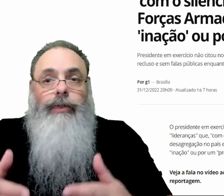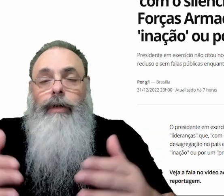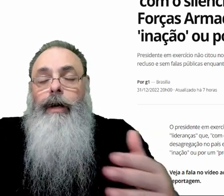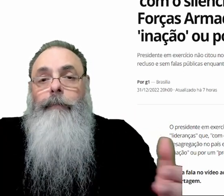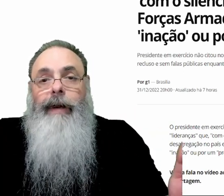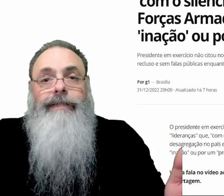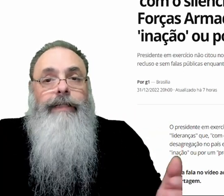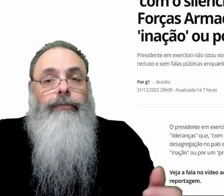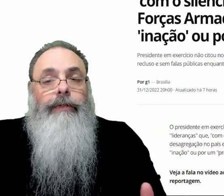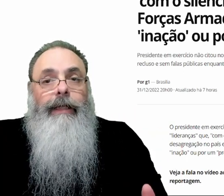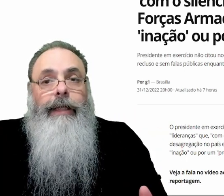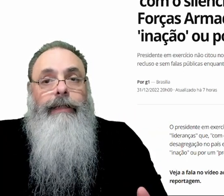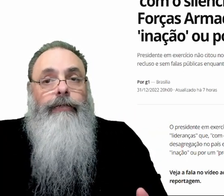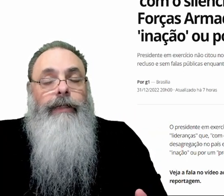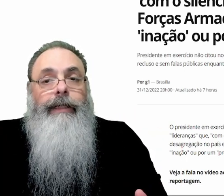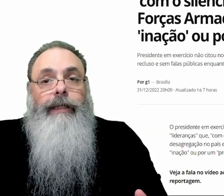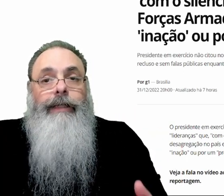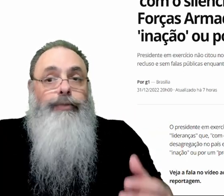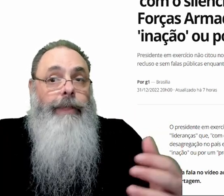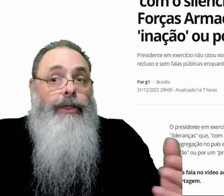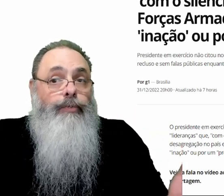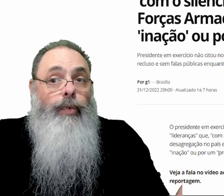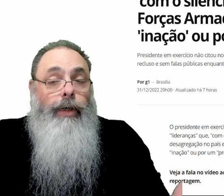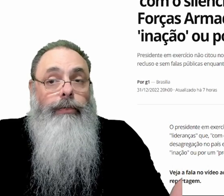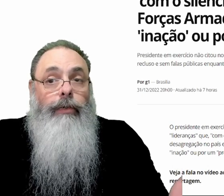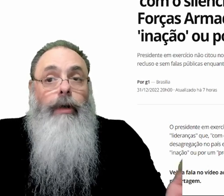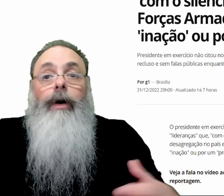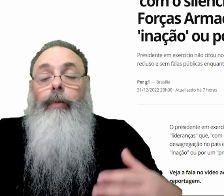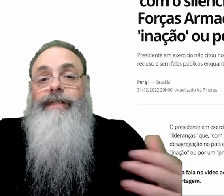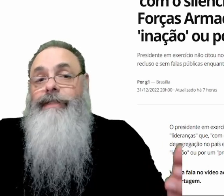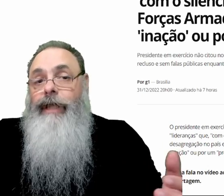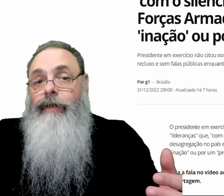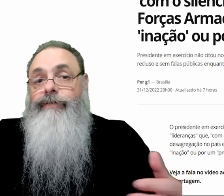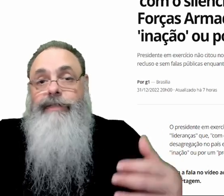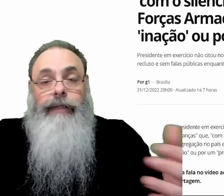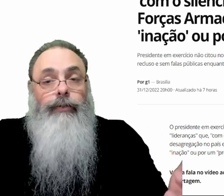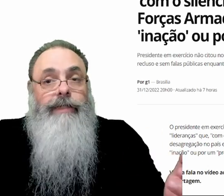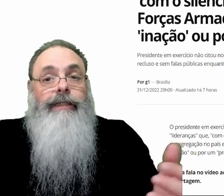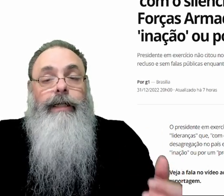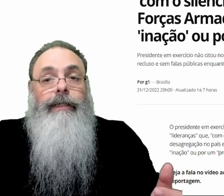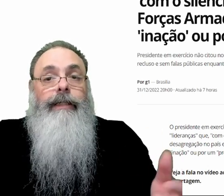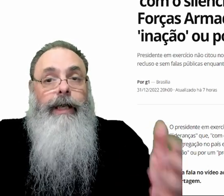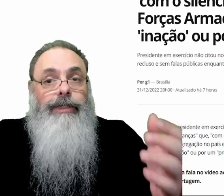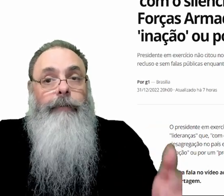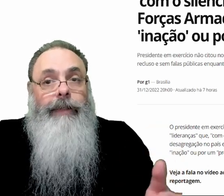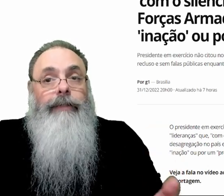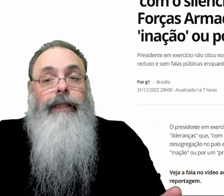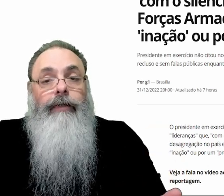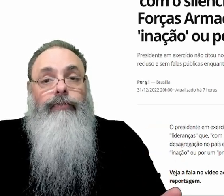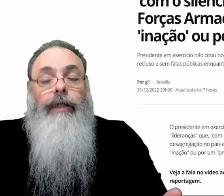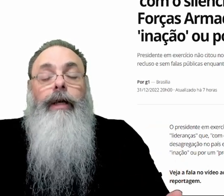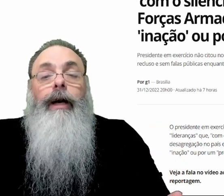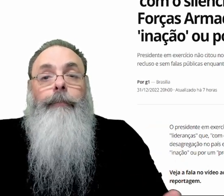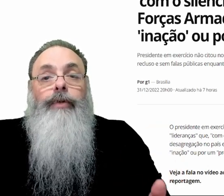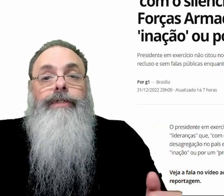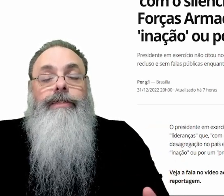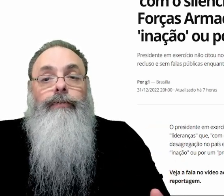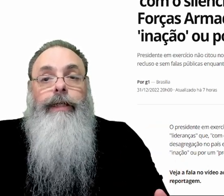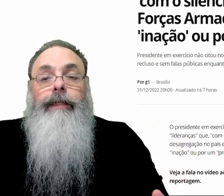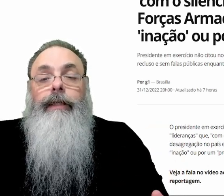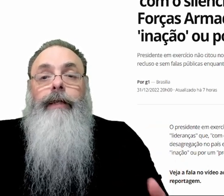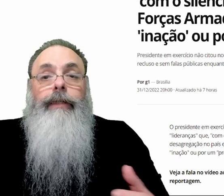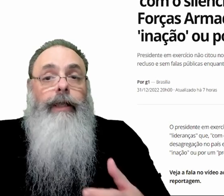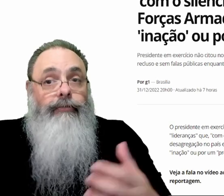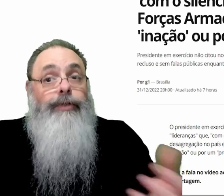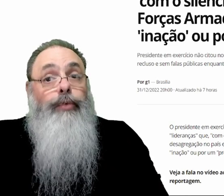Constituição, mais dentro da lei, dentro da legalidade, mesmo quando o STF saiu dessa legalidade, ele manteve a posição